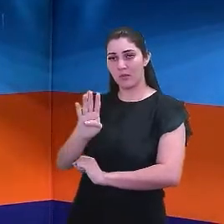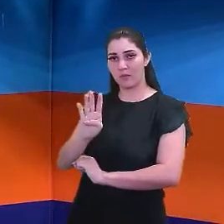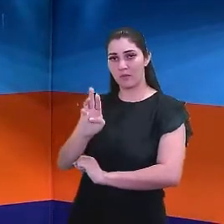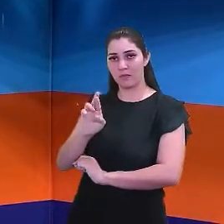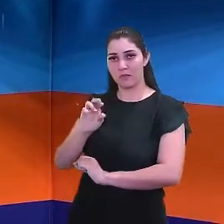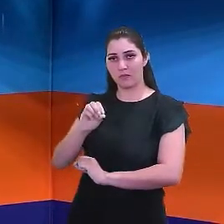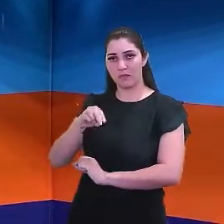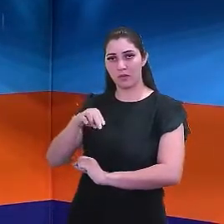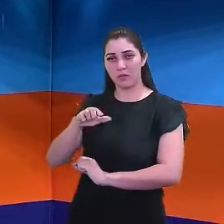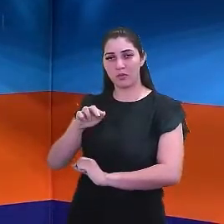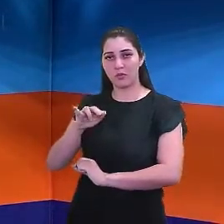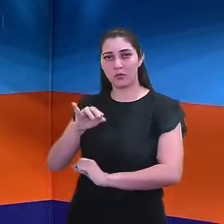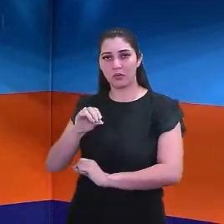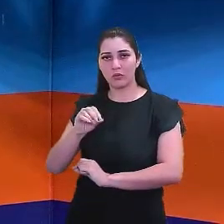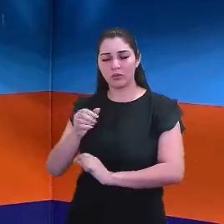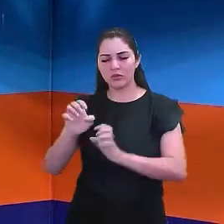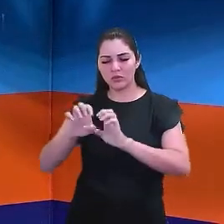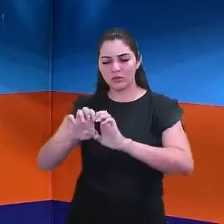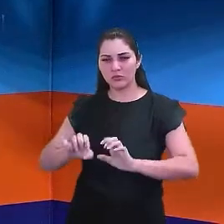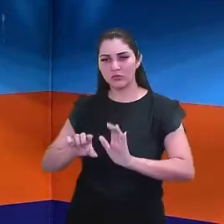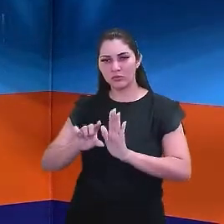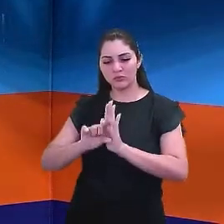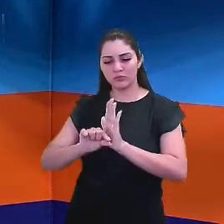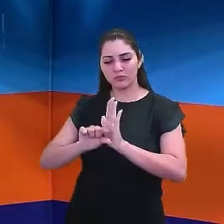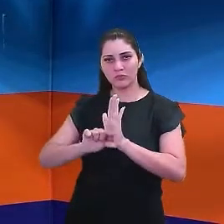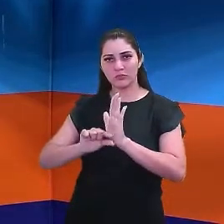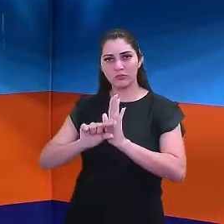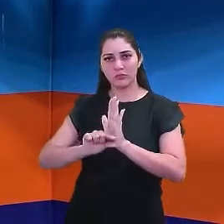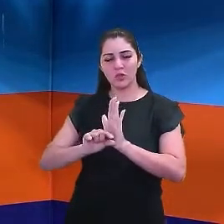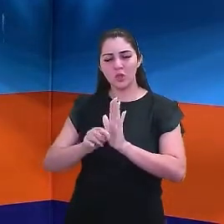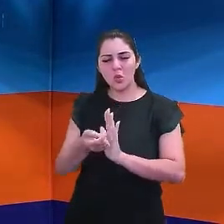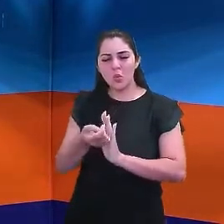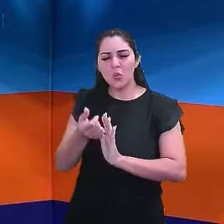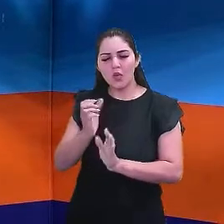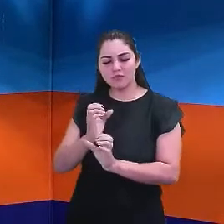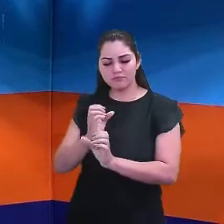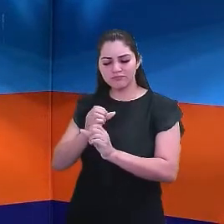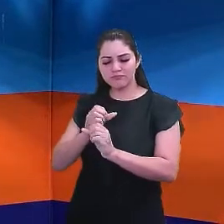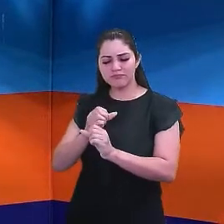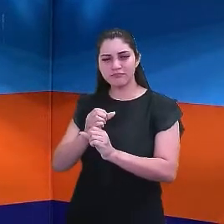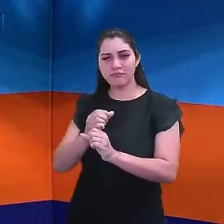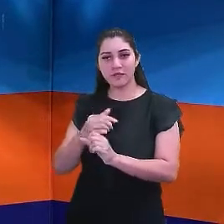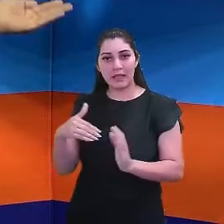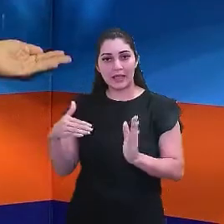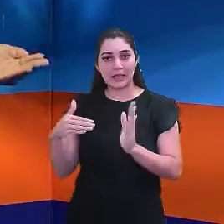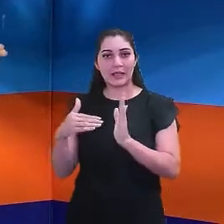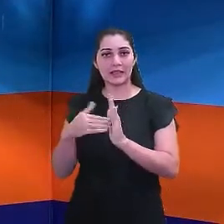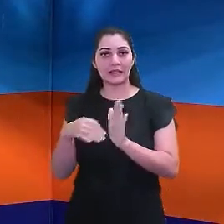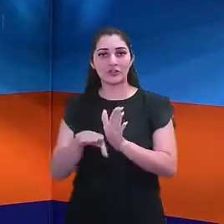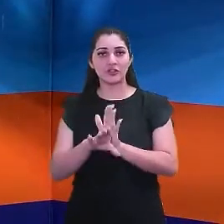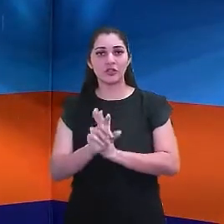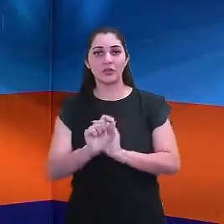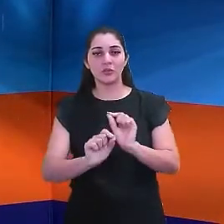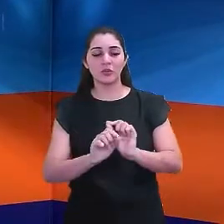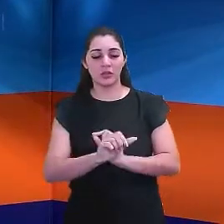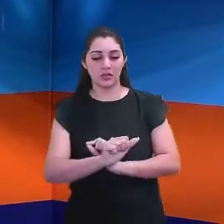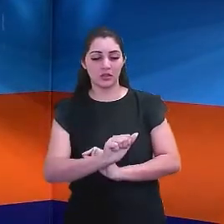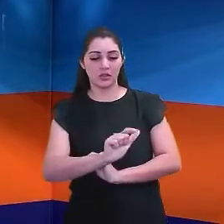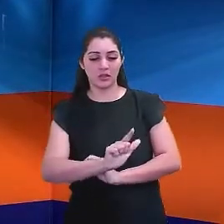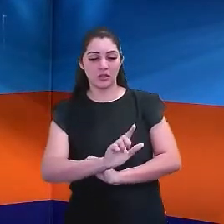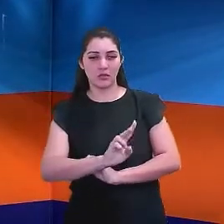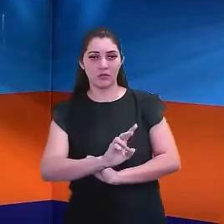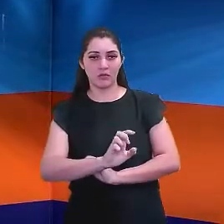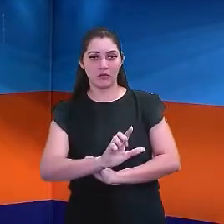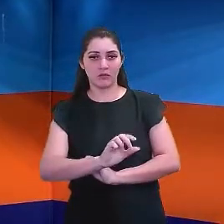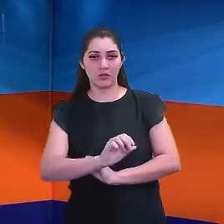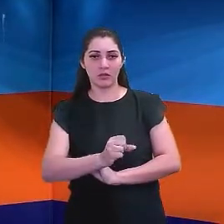mais reduzidas, beirando mesmo essa ideia de ser microscópica, até chegar aos alvéolos. E é lá nos alvéolos onde vai ocorrer